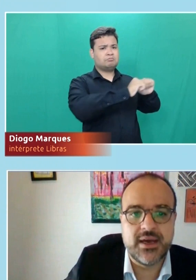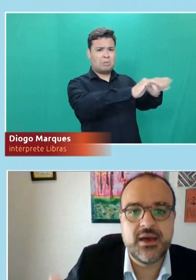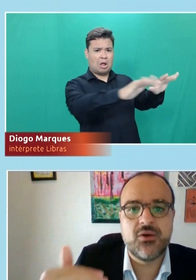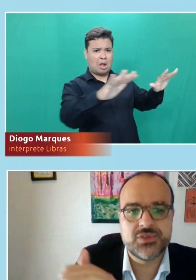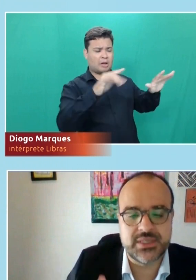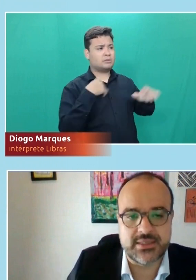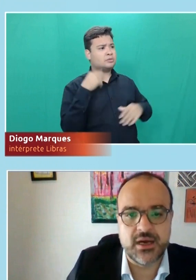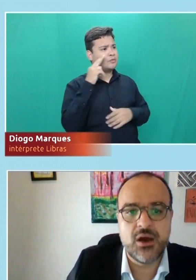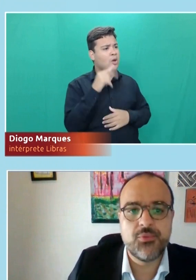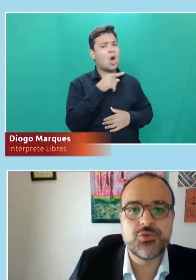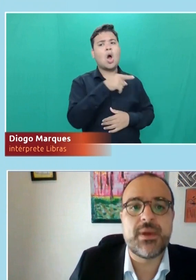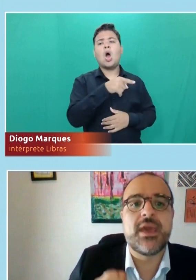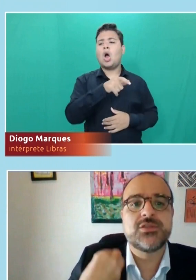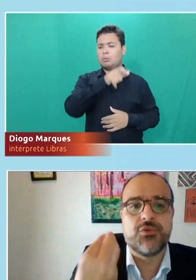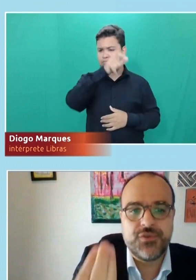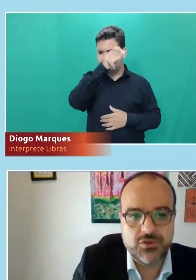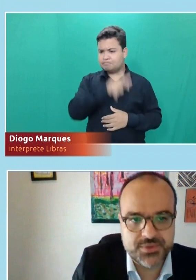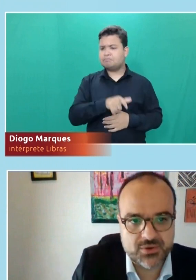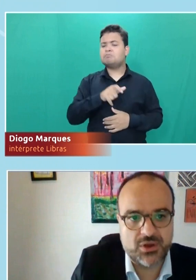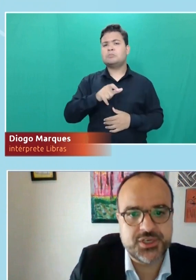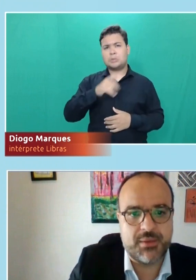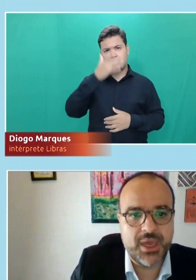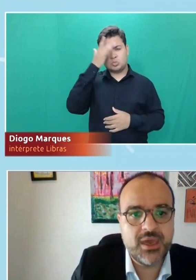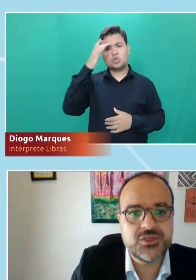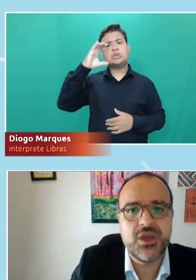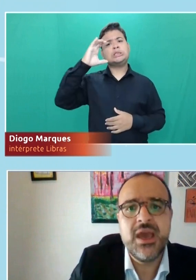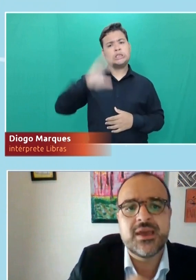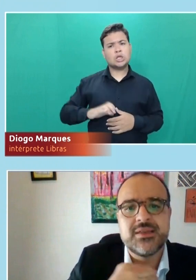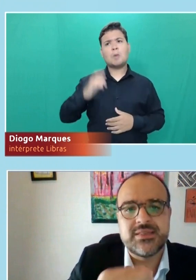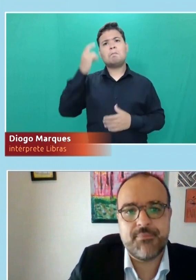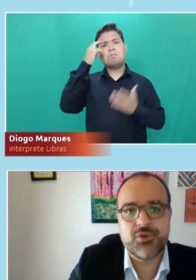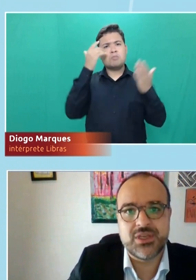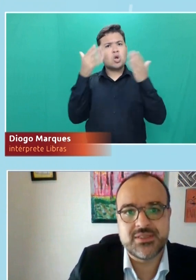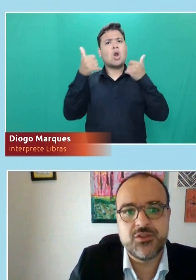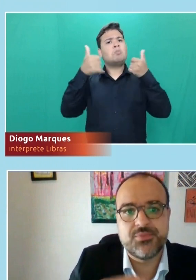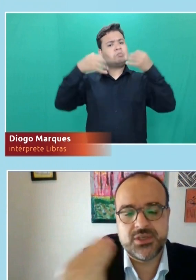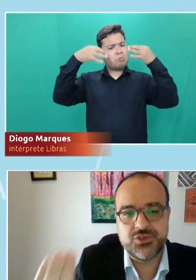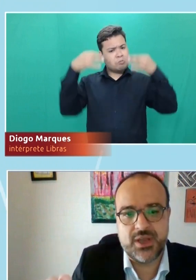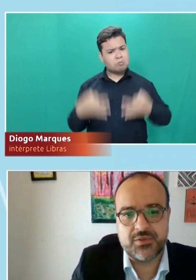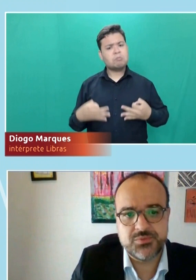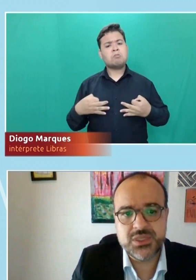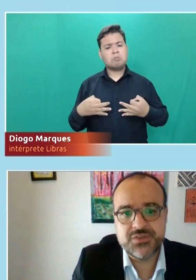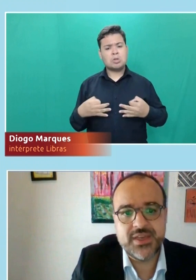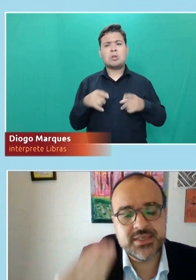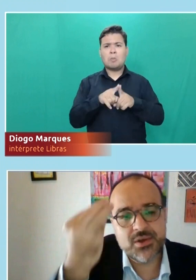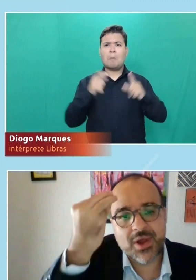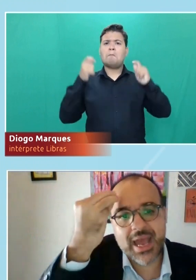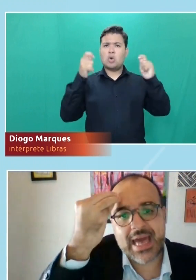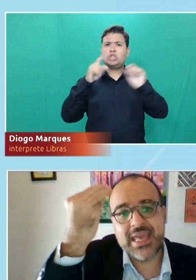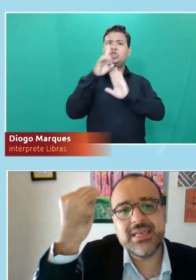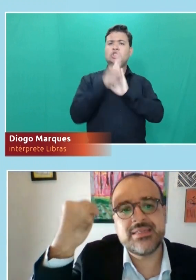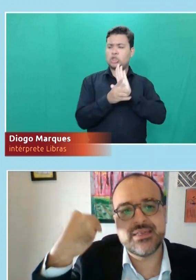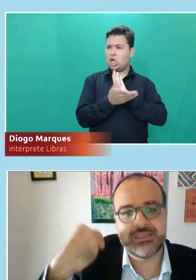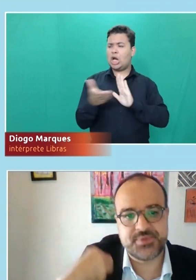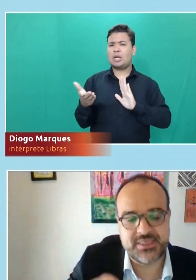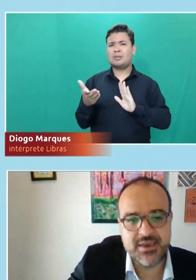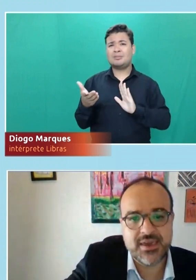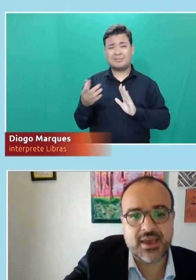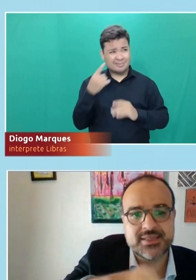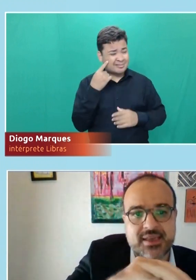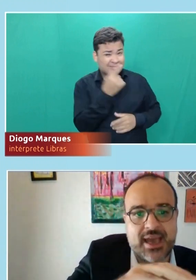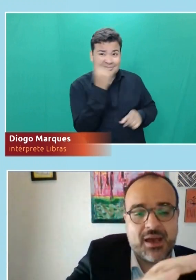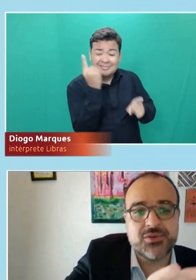uma cidadã, um cidadão muito bem resolvido psicologicamente, que está protestando por seus direitos. Muitas vezes são